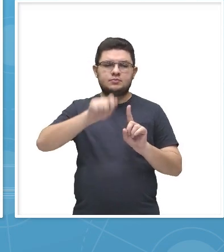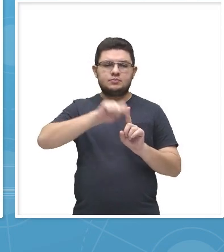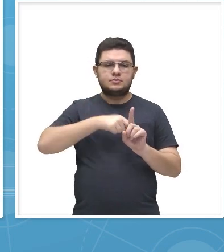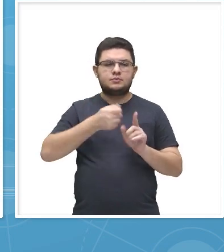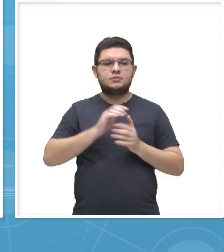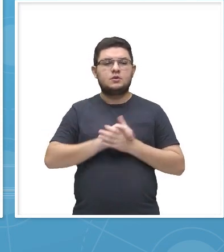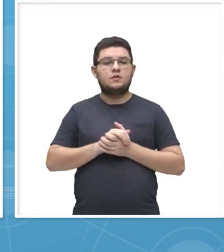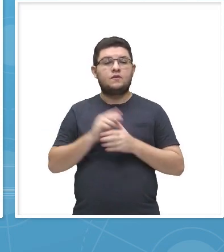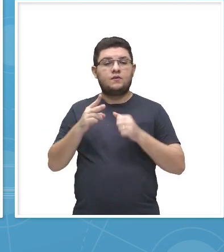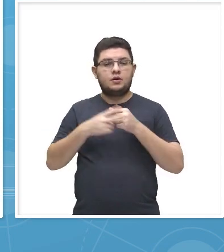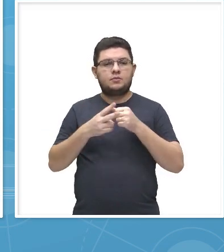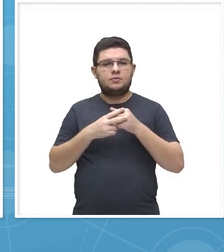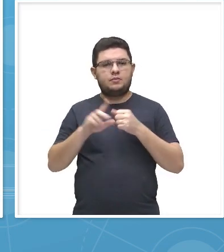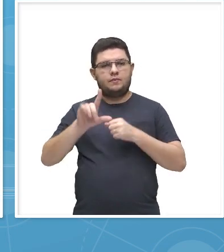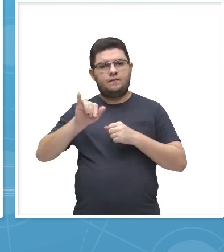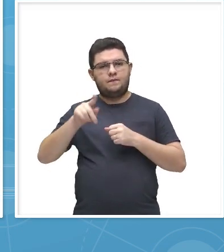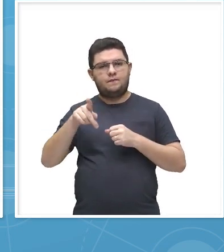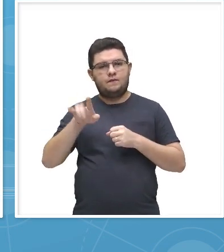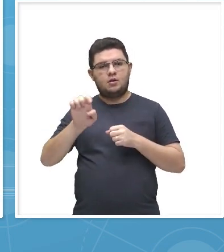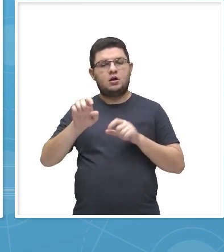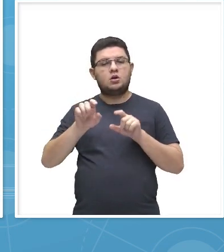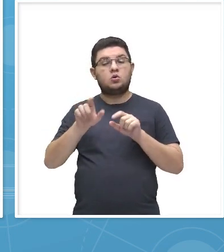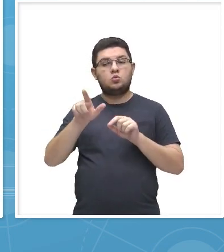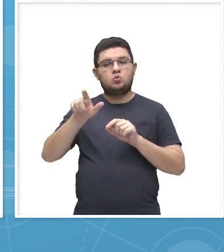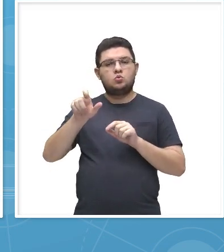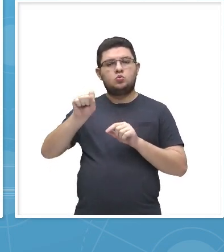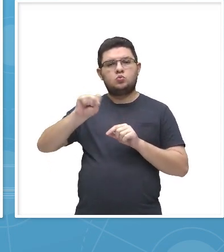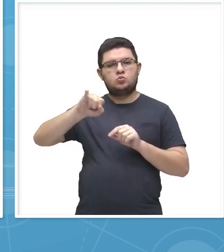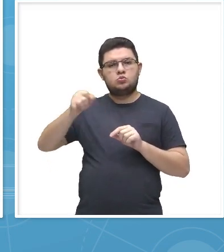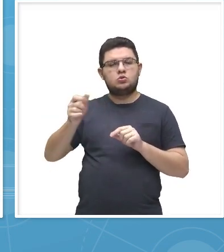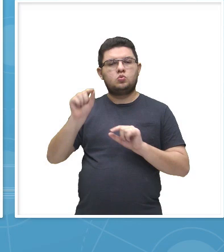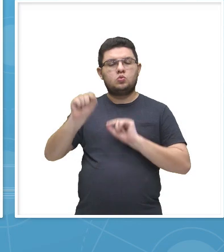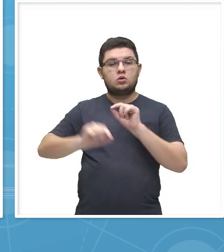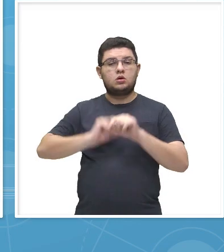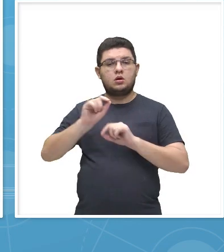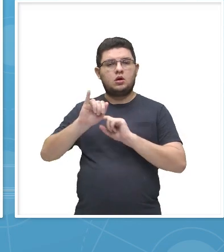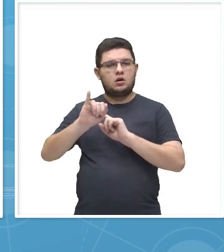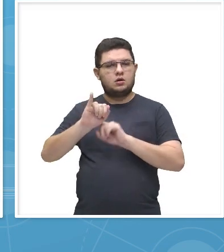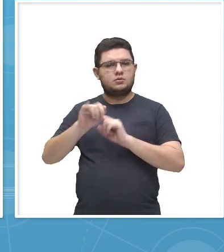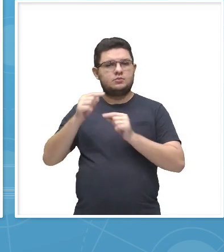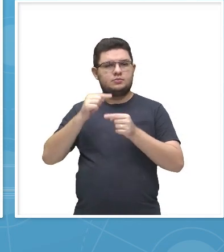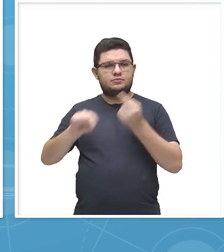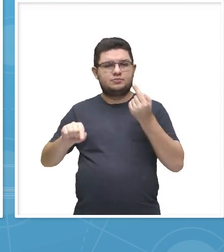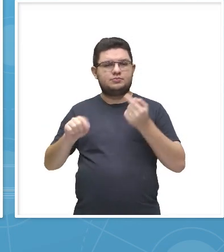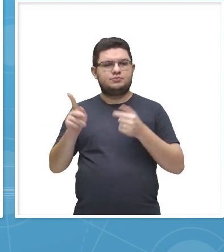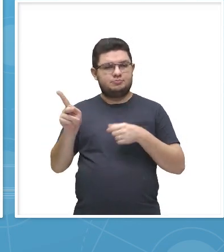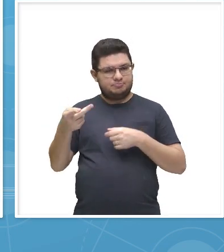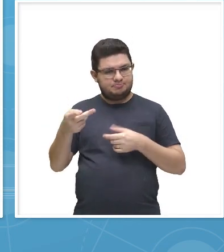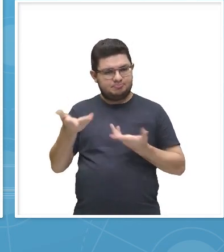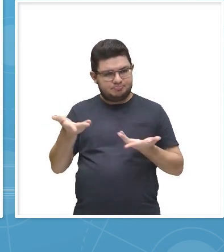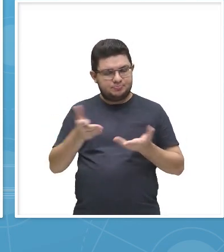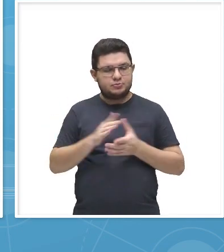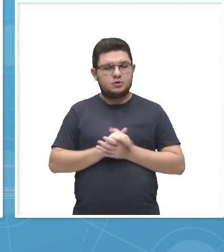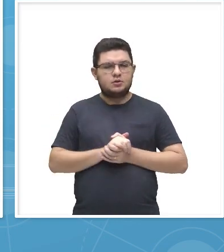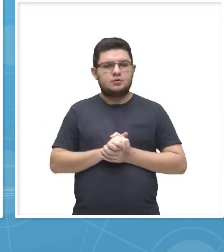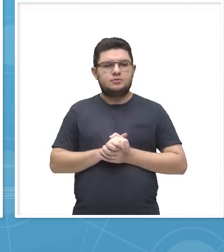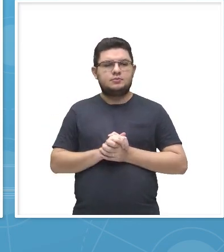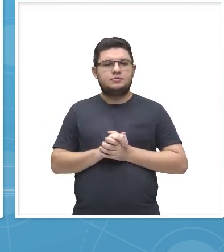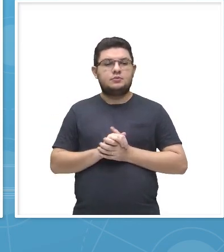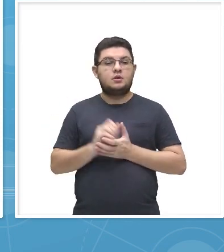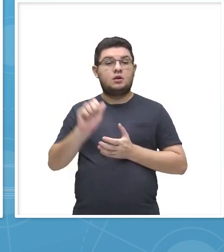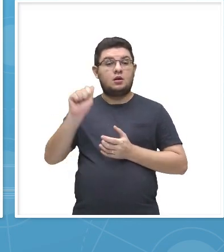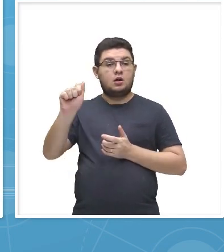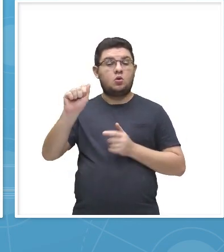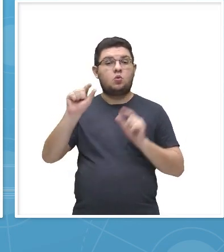e o sujeito ai então já na terceira pessoa do singular tudo bem E aí Ei você tem aqui o Anderson